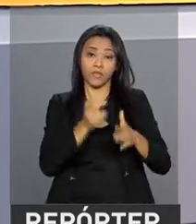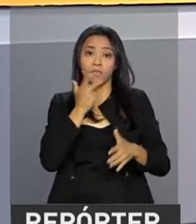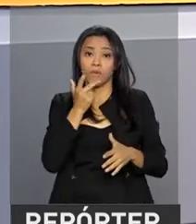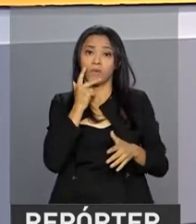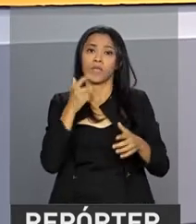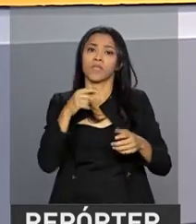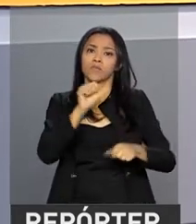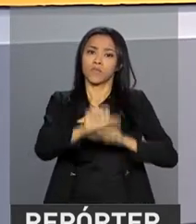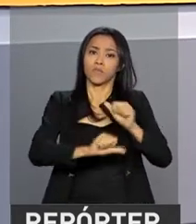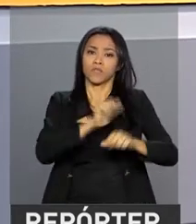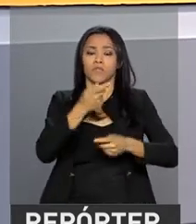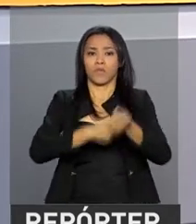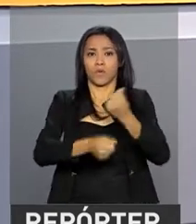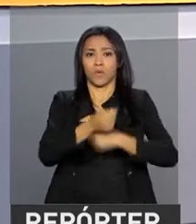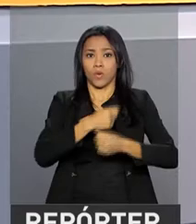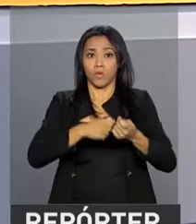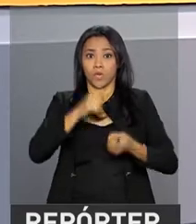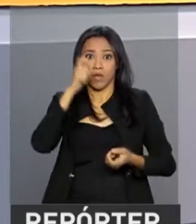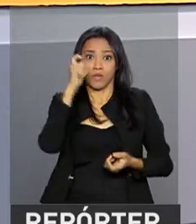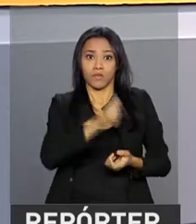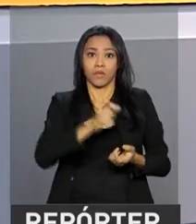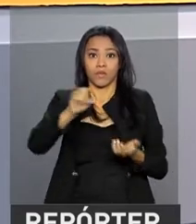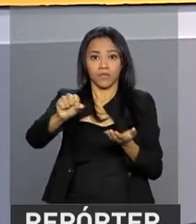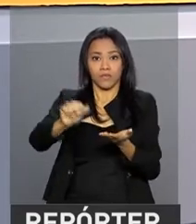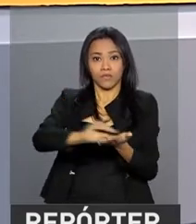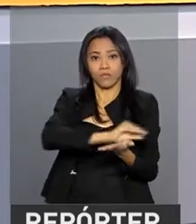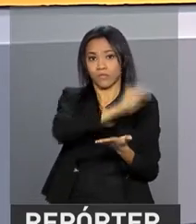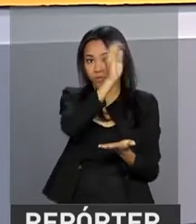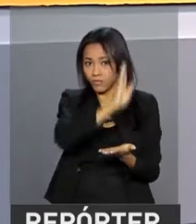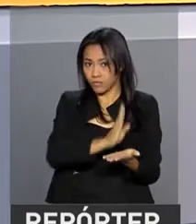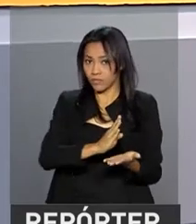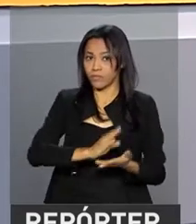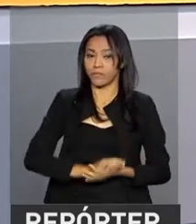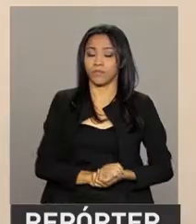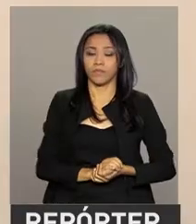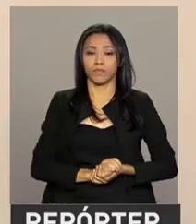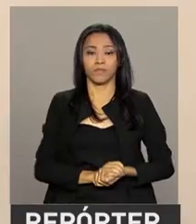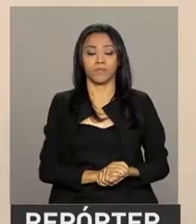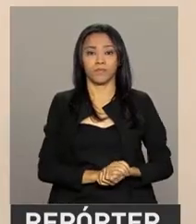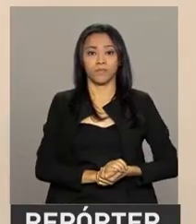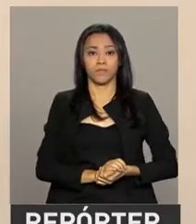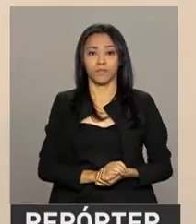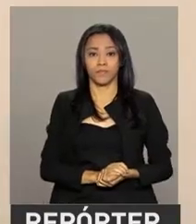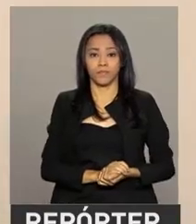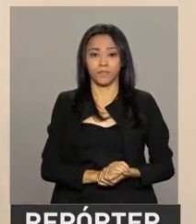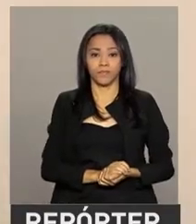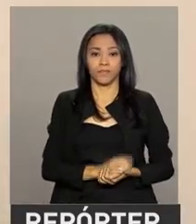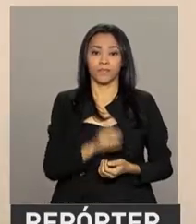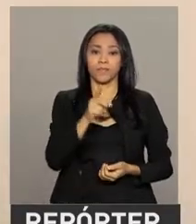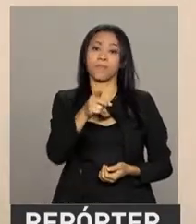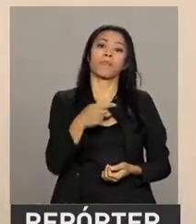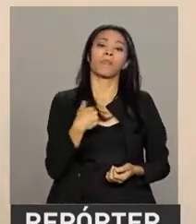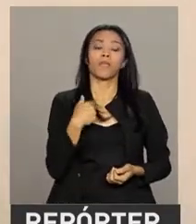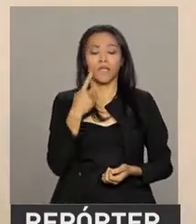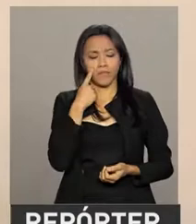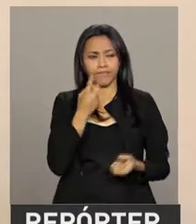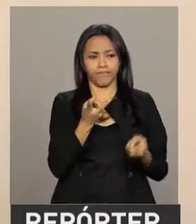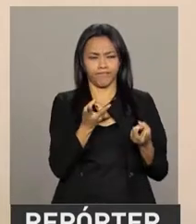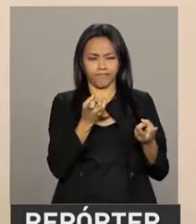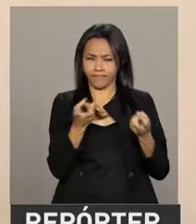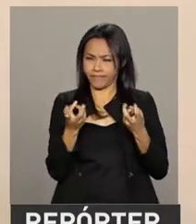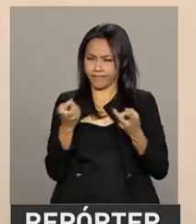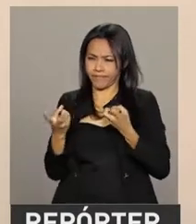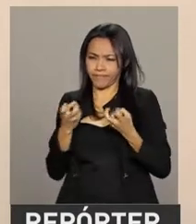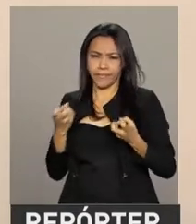econômicas motivo o investimento estrangeiro no nosso país percebi muito entusiasmo dos